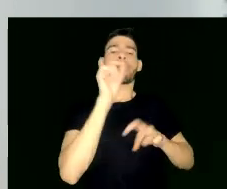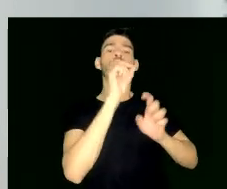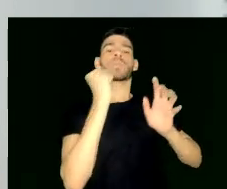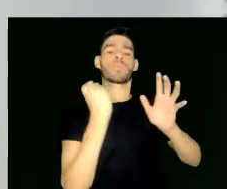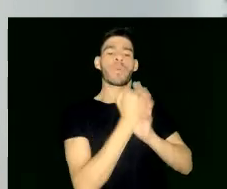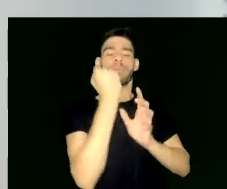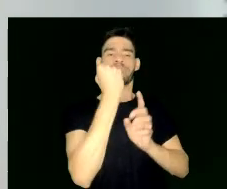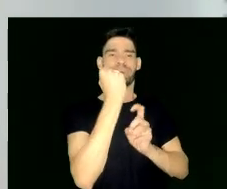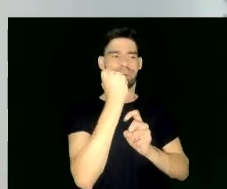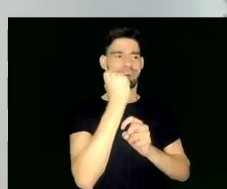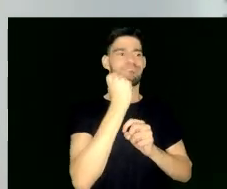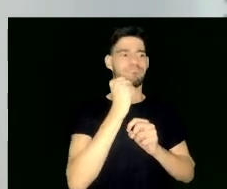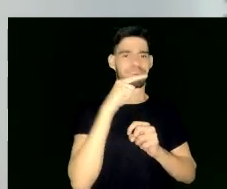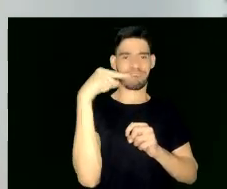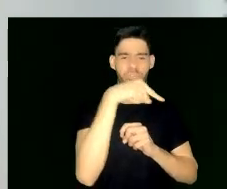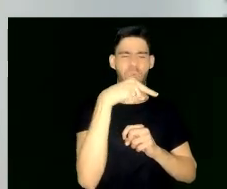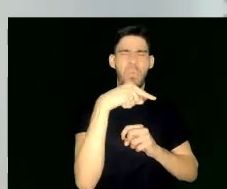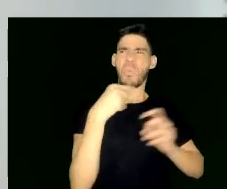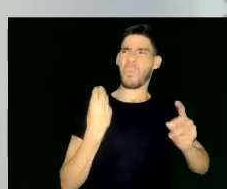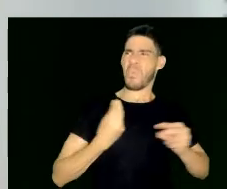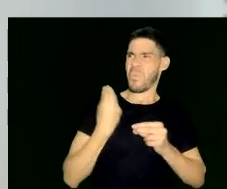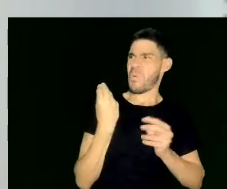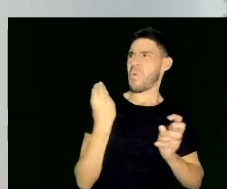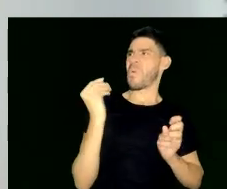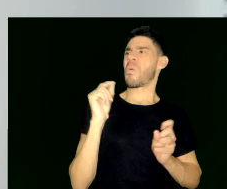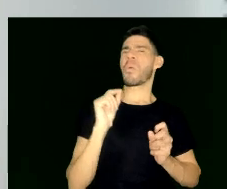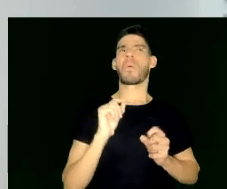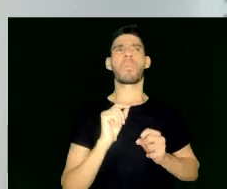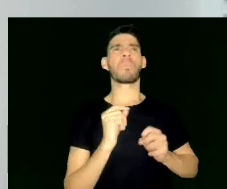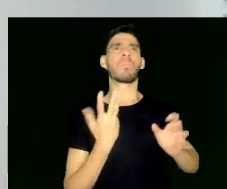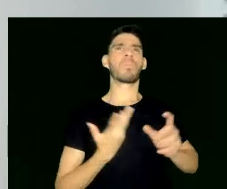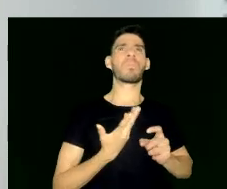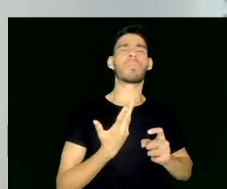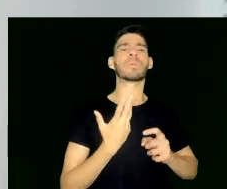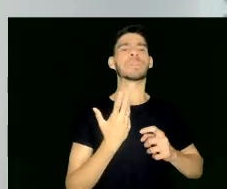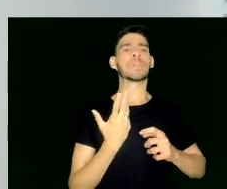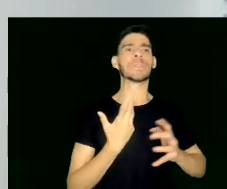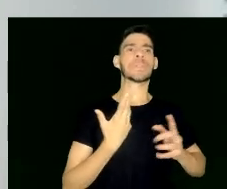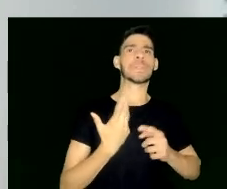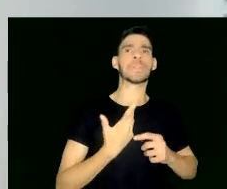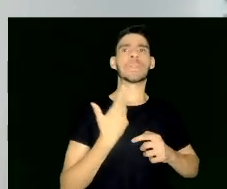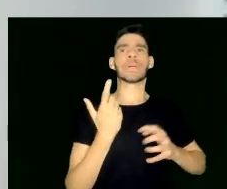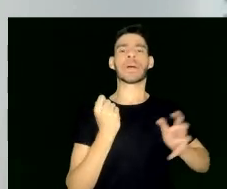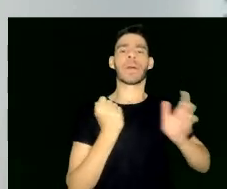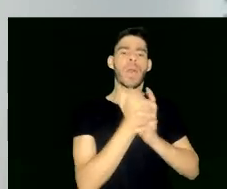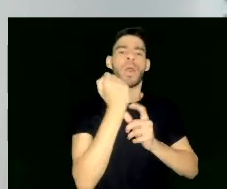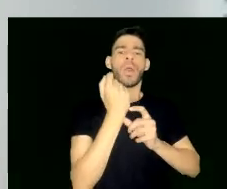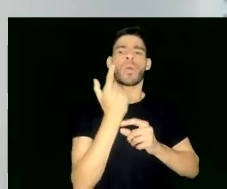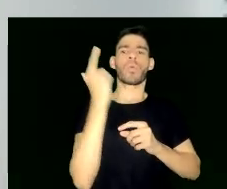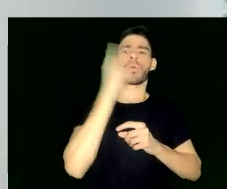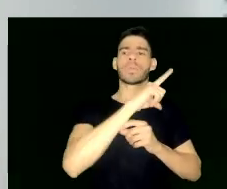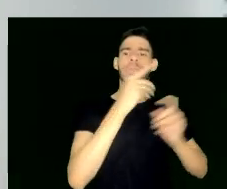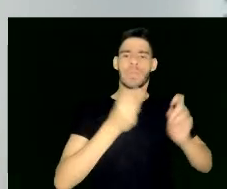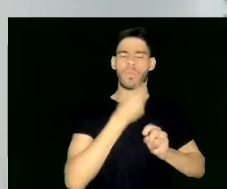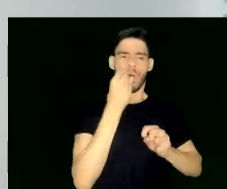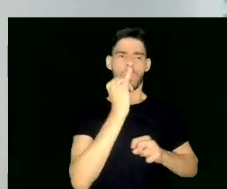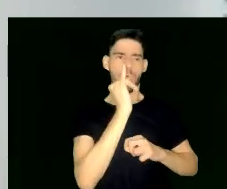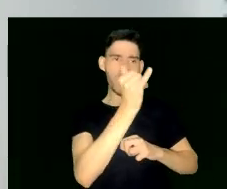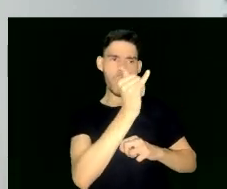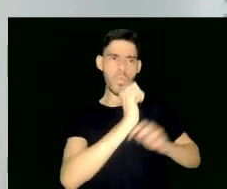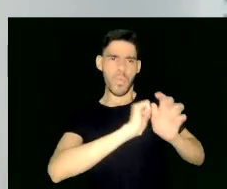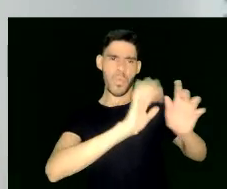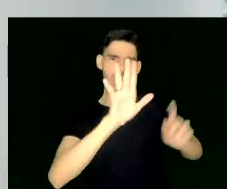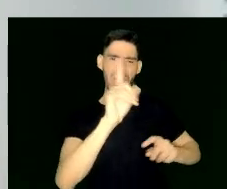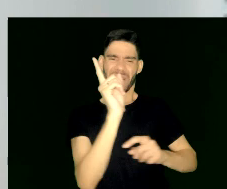abusivo é essa marca, essa linha divisória. Mas como você vai chegar a essa marca? Ela nunca é clara,